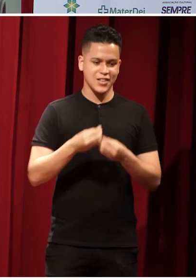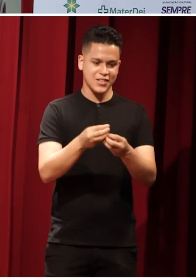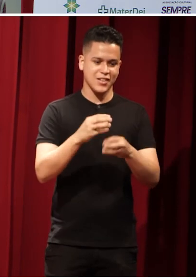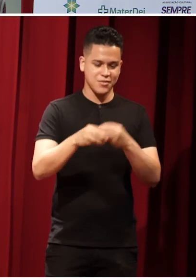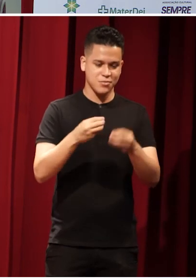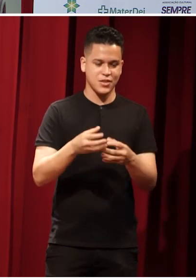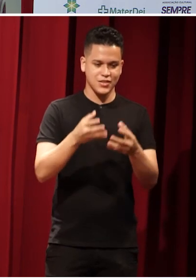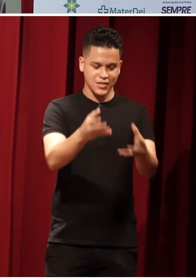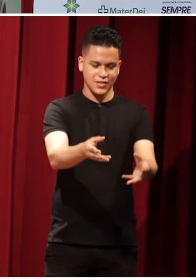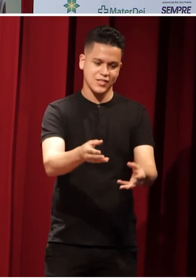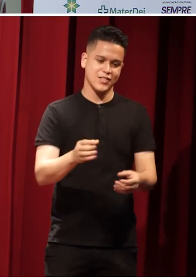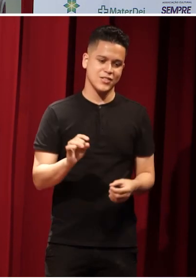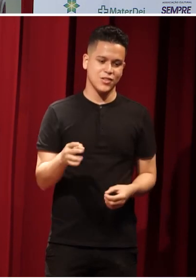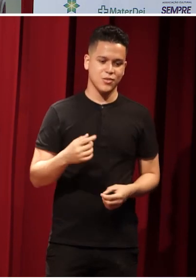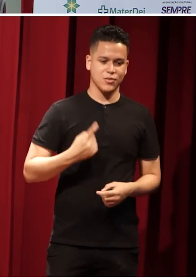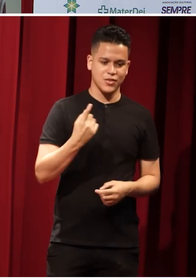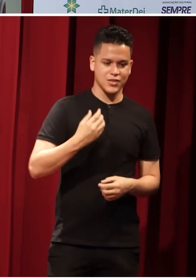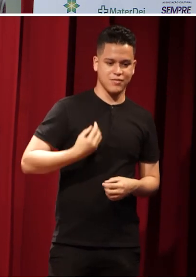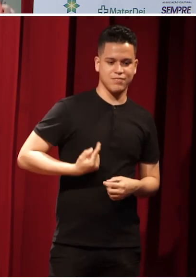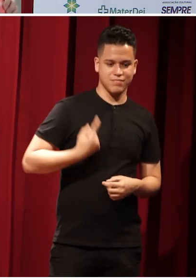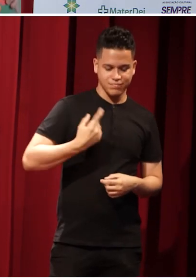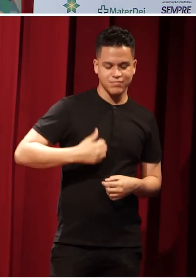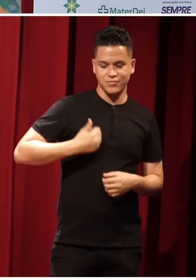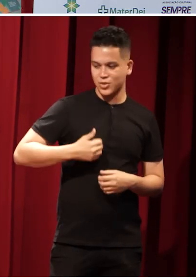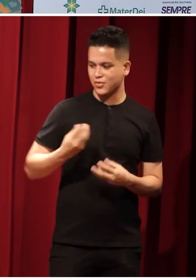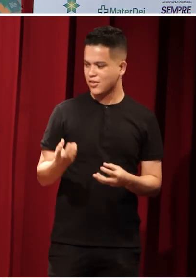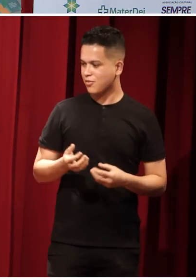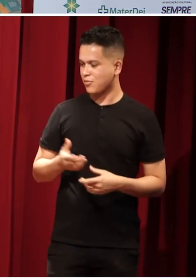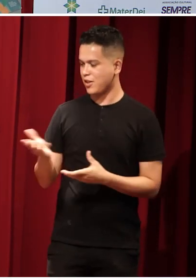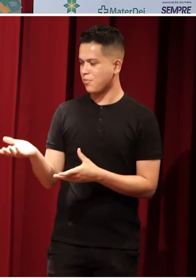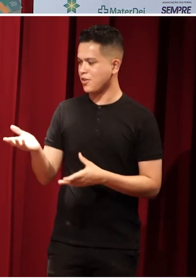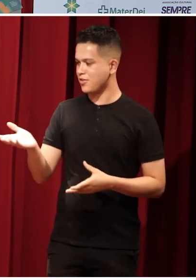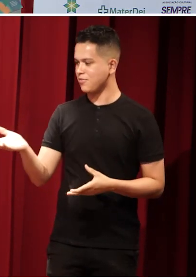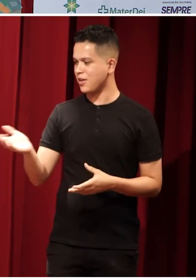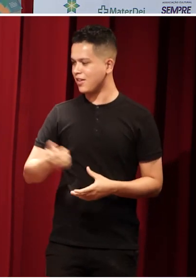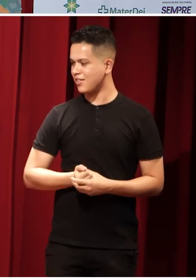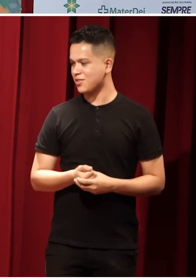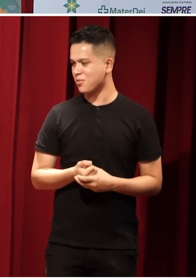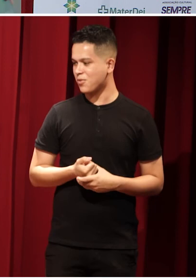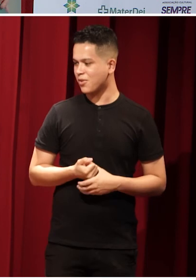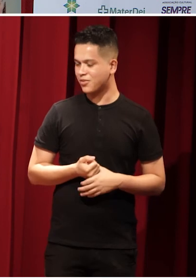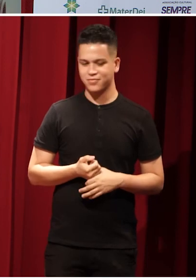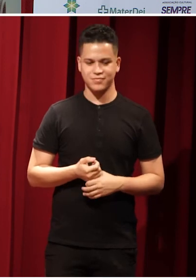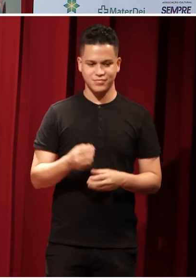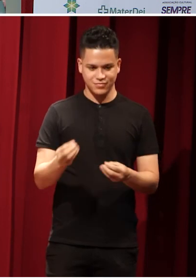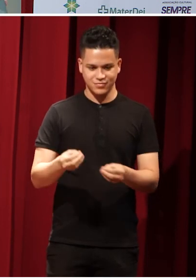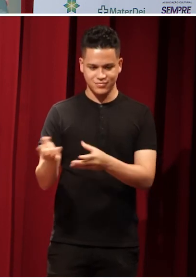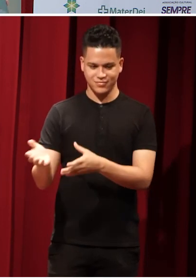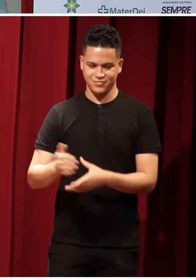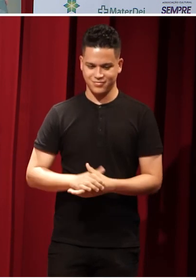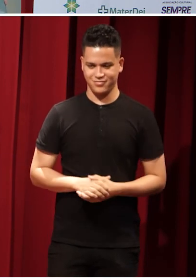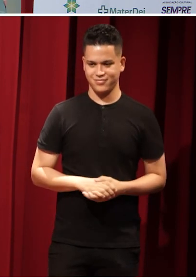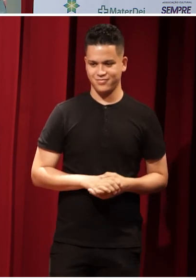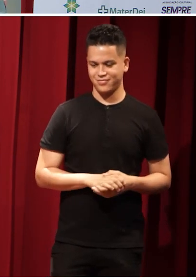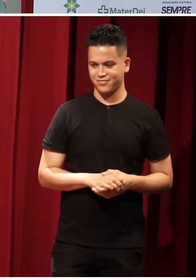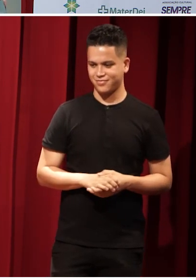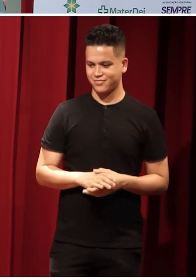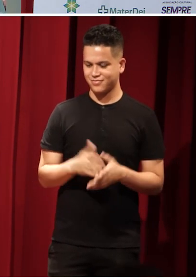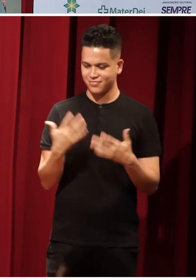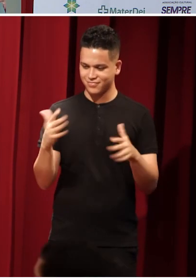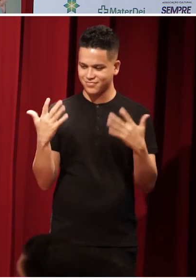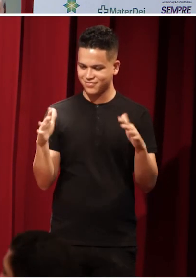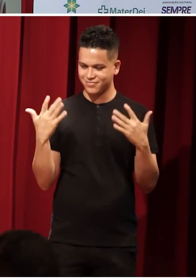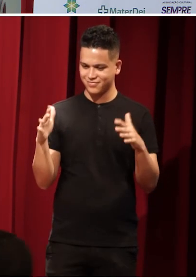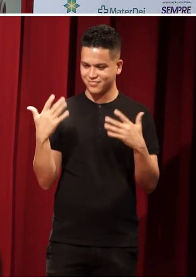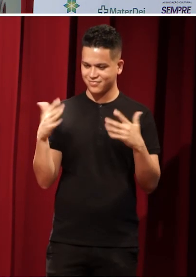participar. Tá bom? Queria dar de presente para você. Explica para ele. Afonso Borges entrega um livro do Ricardo para um homem